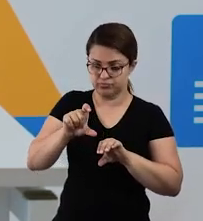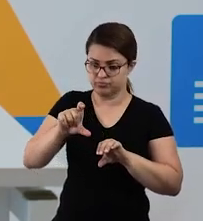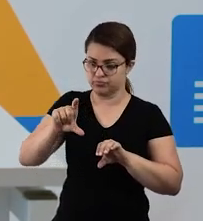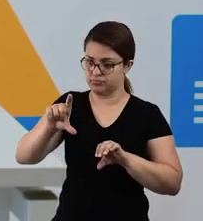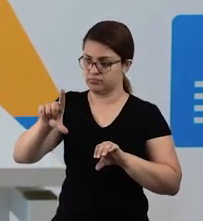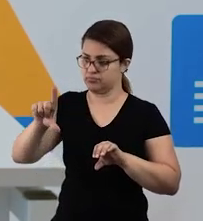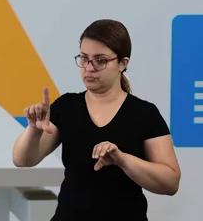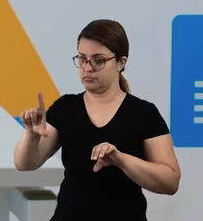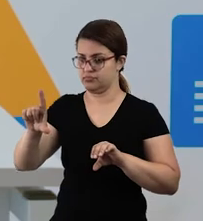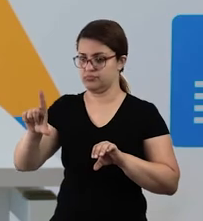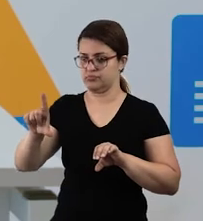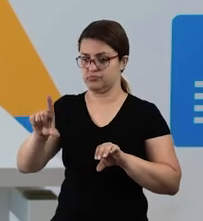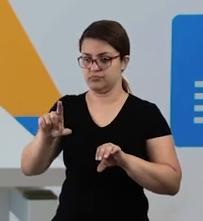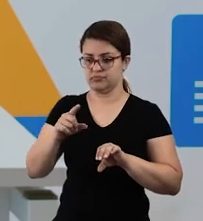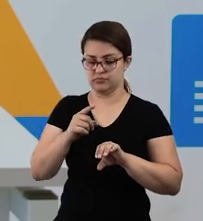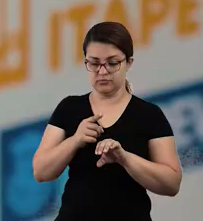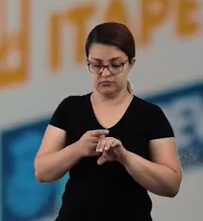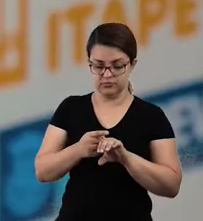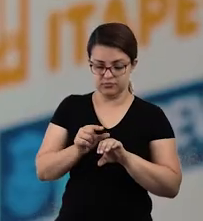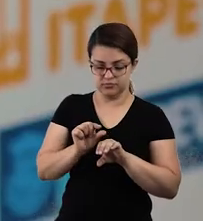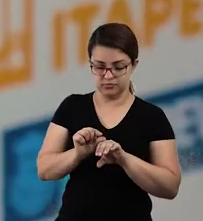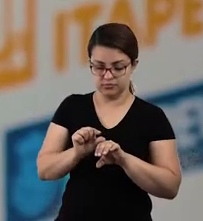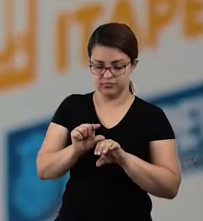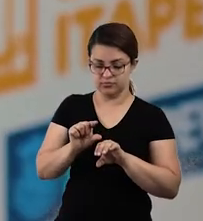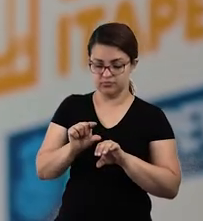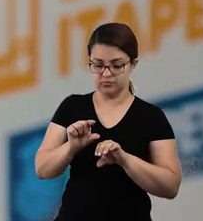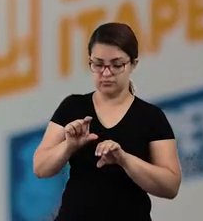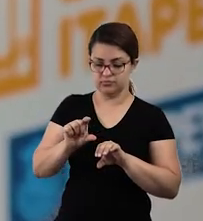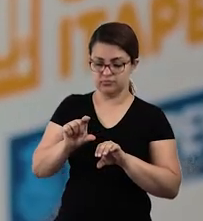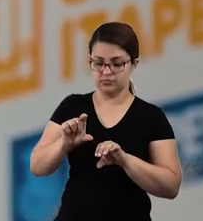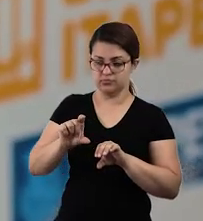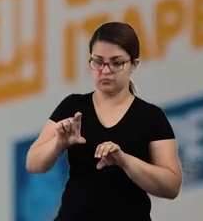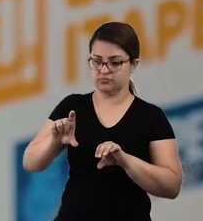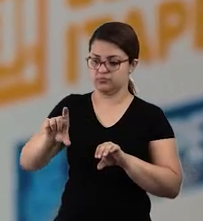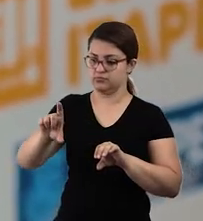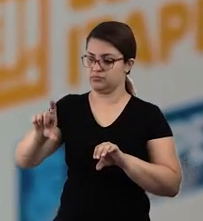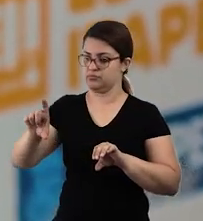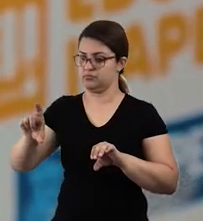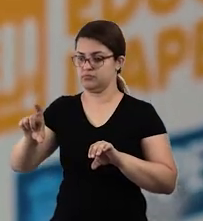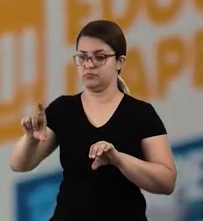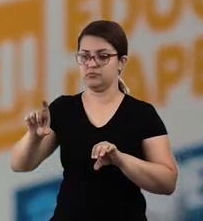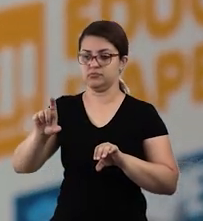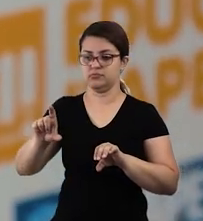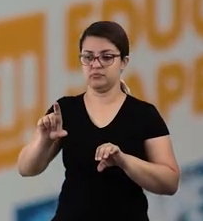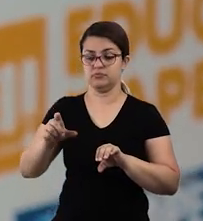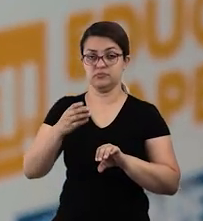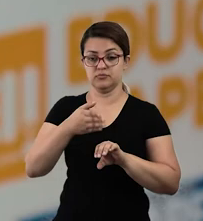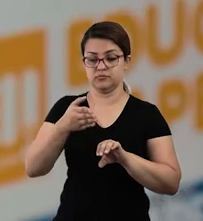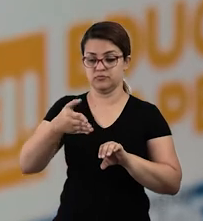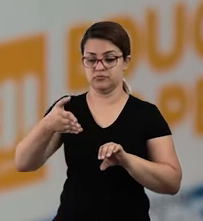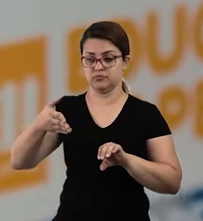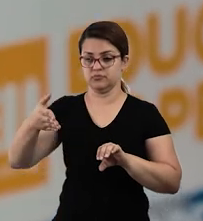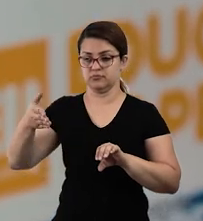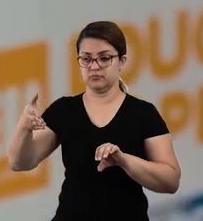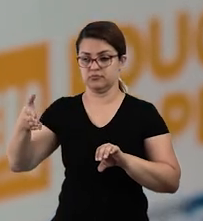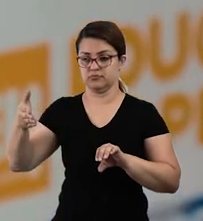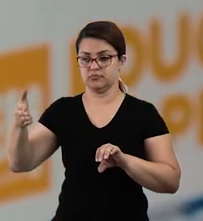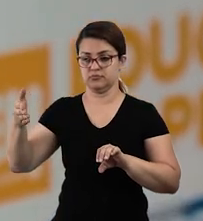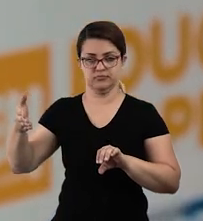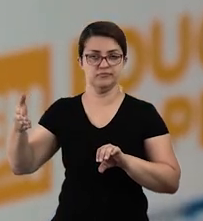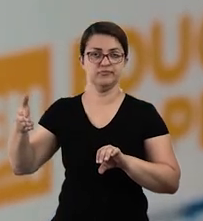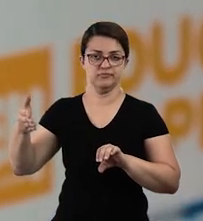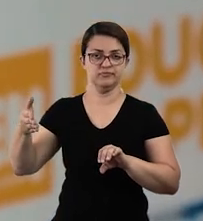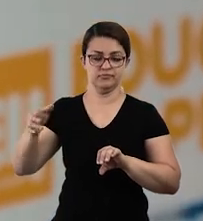diferentes. Tá? Um vai ficando maior do que o outro. E aqui nós vamos trabalhar a sequência